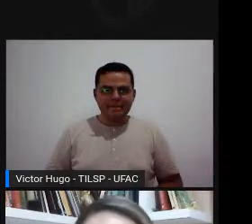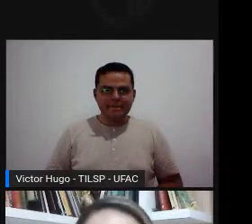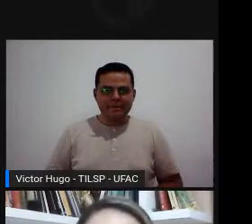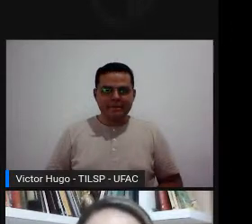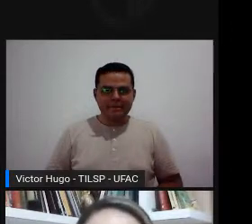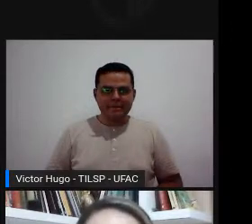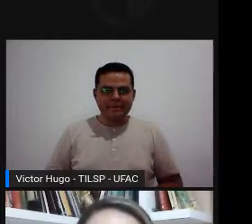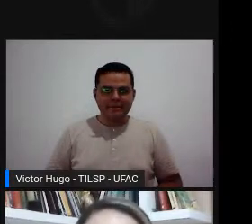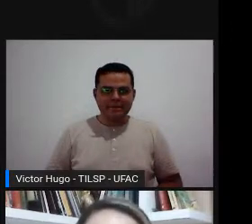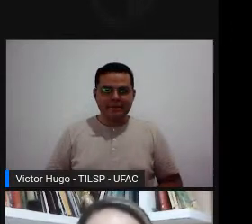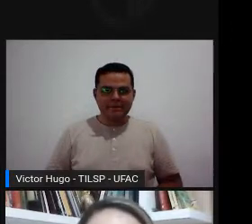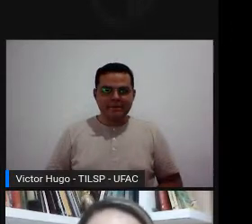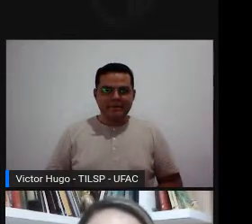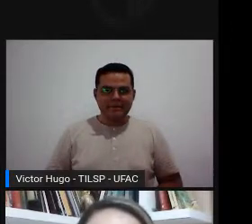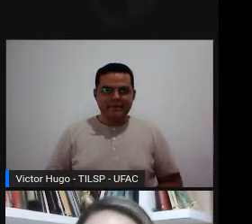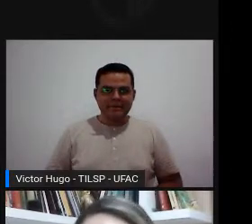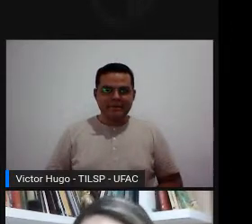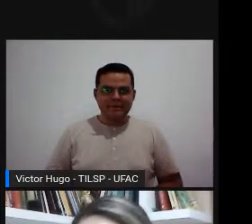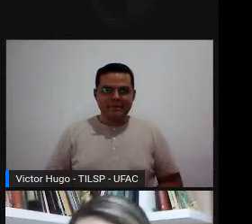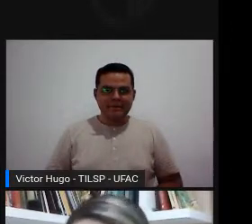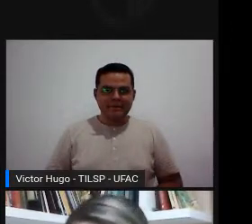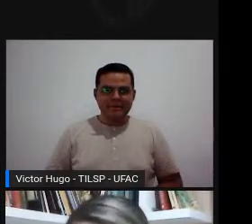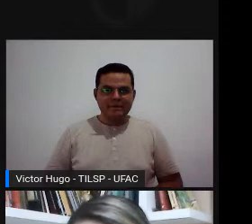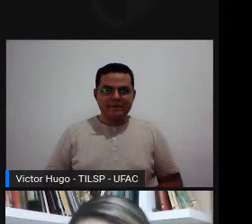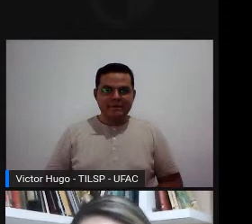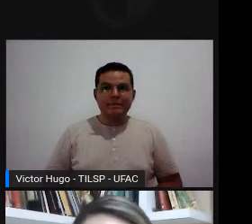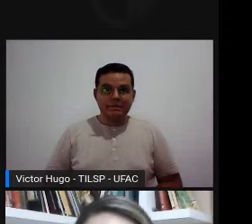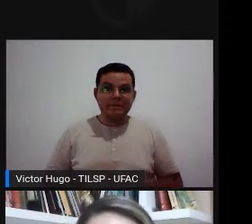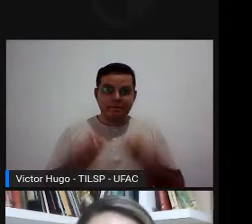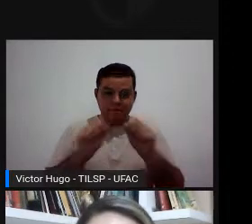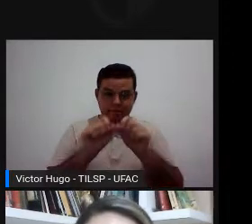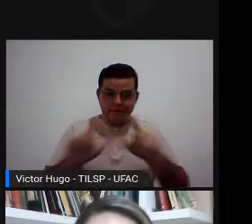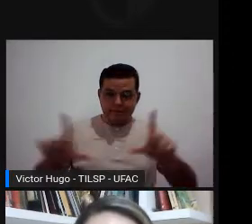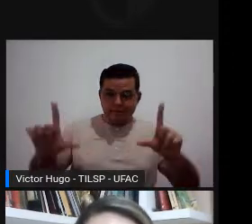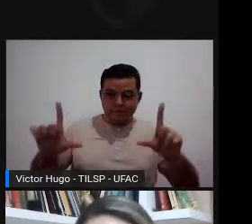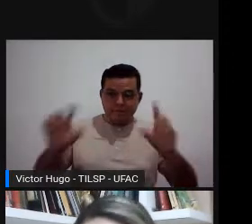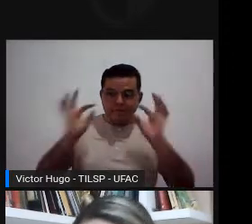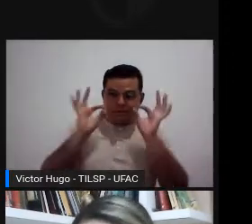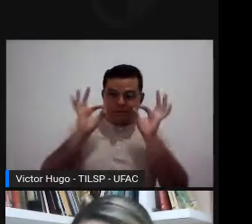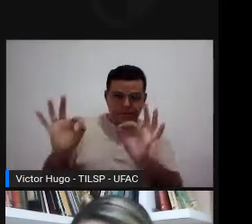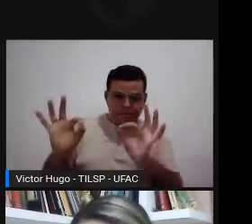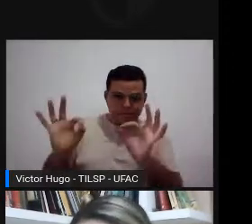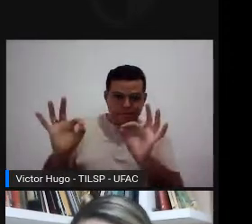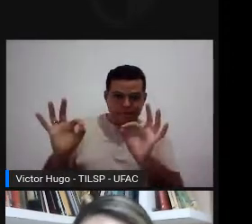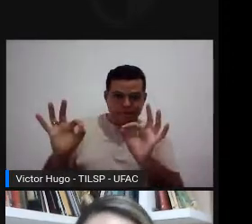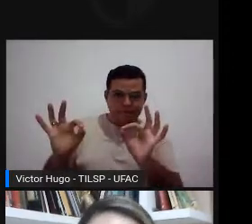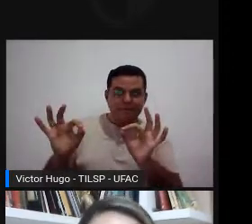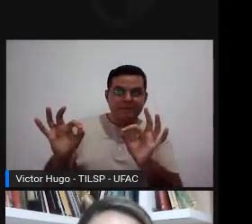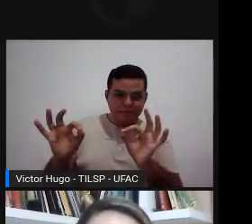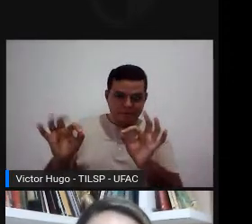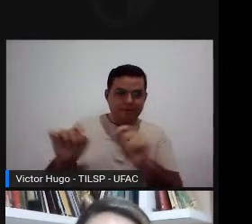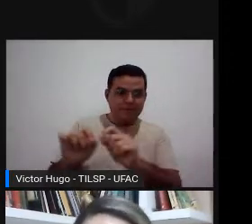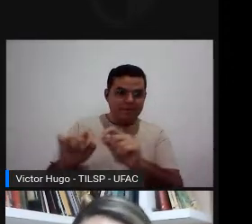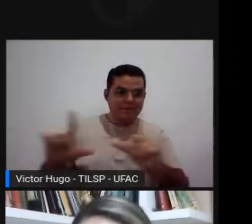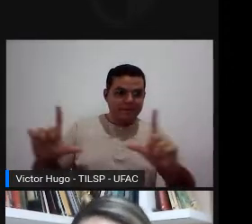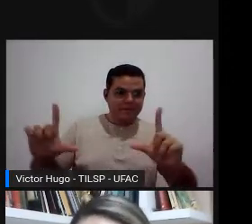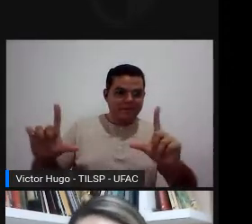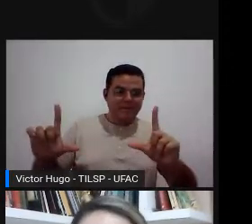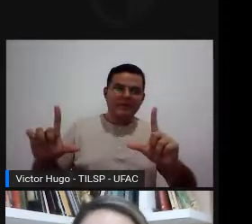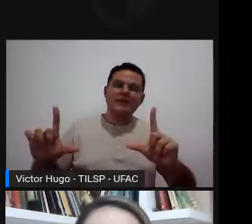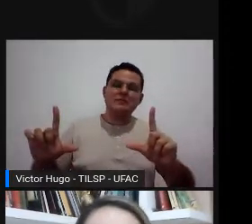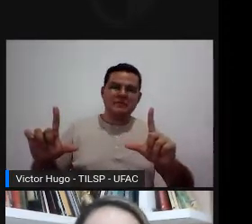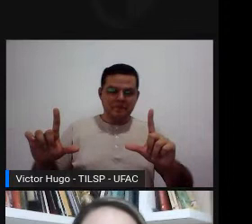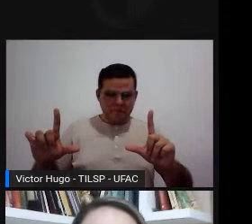não sei se já está aparecendo a tela para vocês, o compartilhamento da tela,